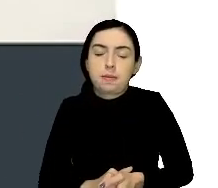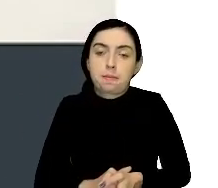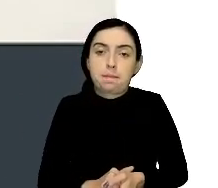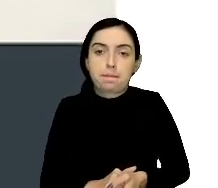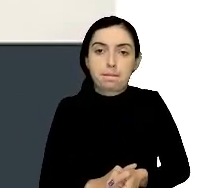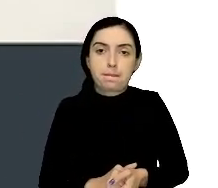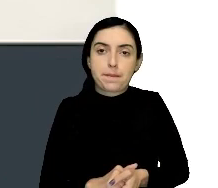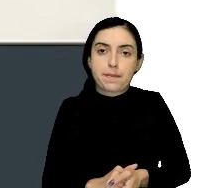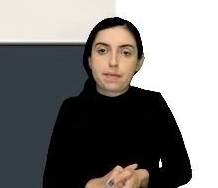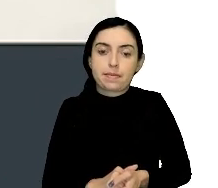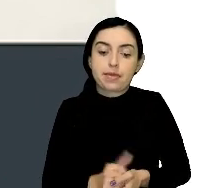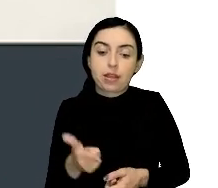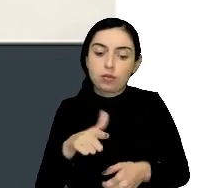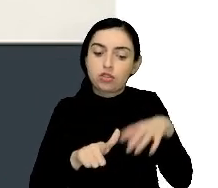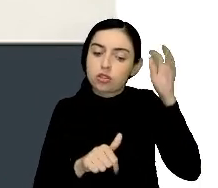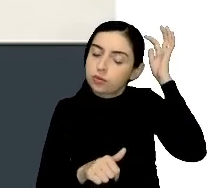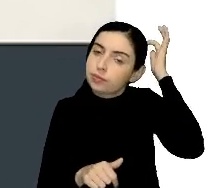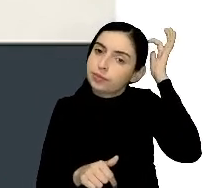Está repetido aqui, né?